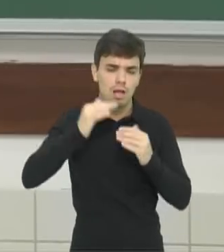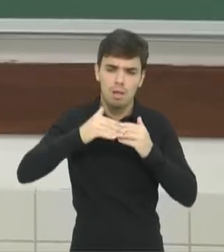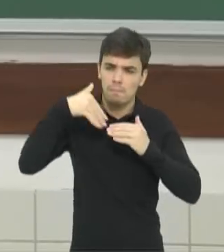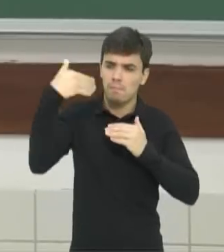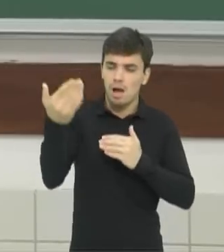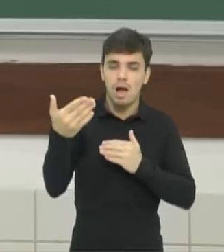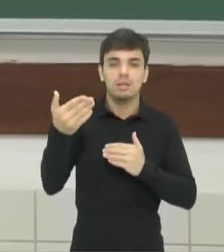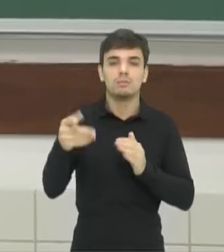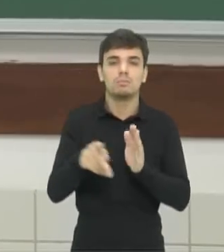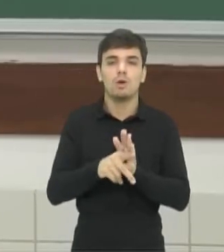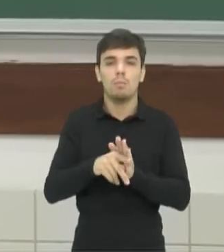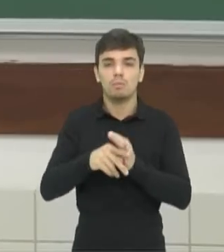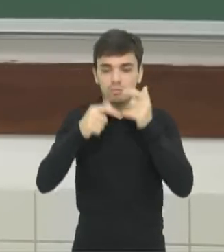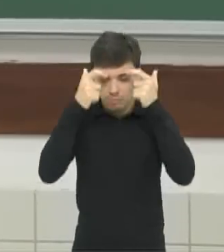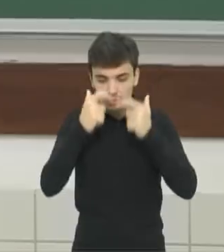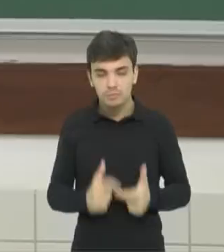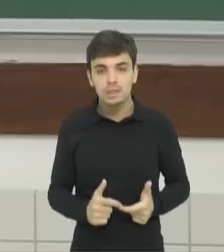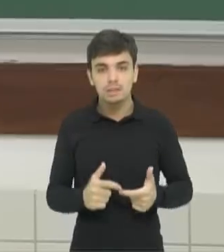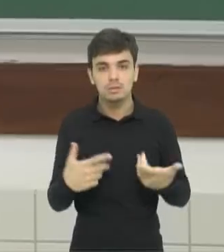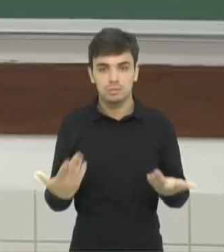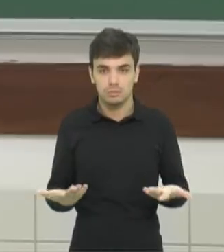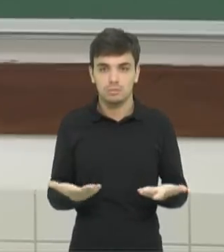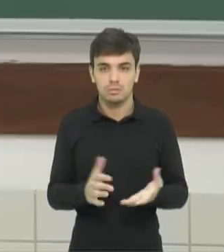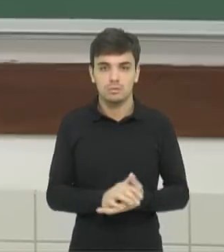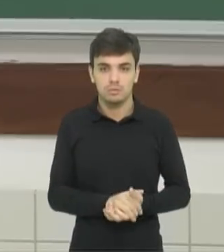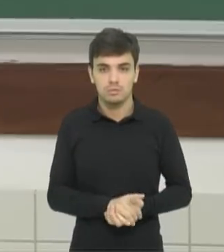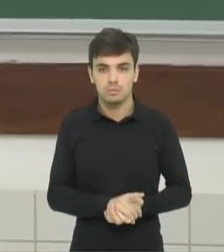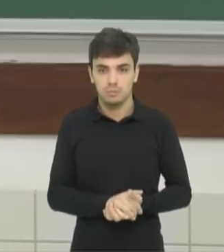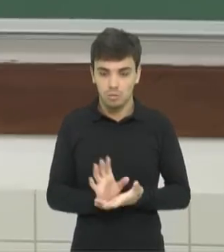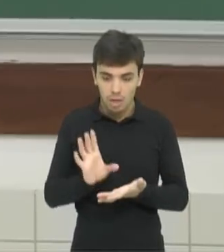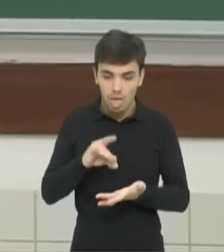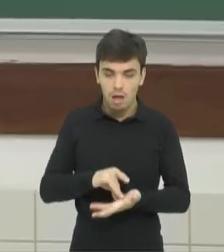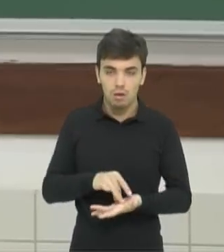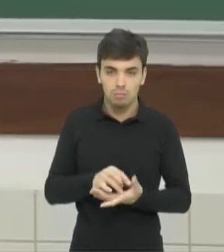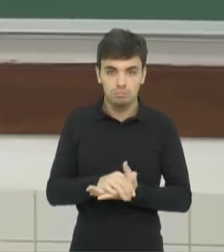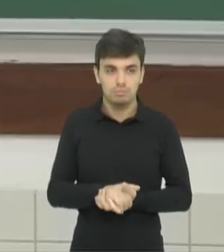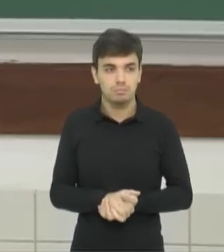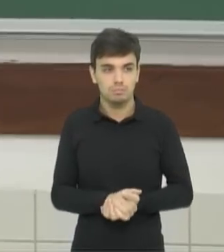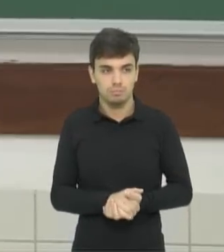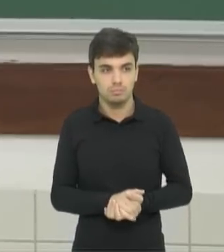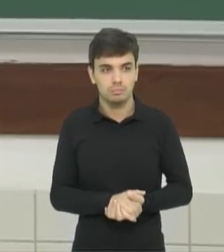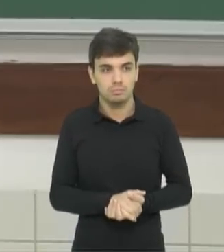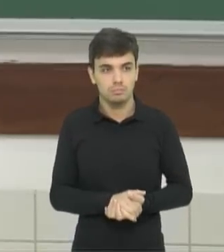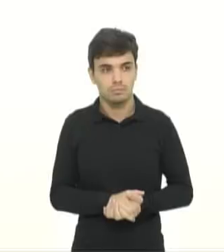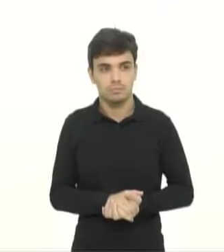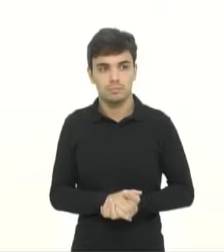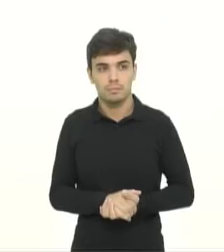físico. Então, vocês já imaginam algo além do físico, do real da gente, tá?